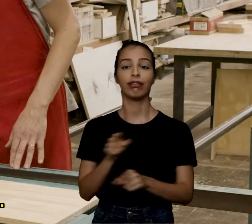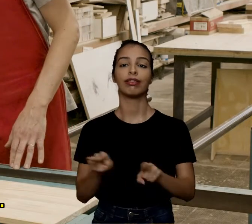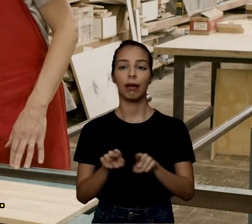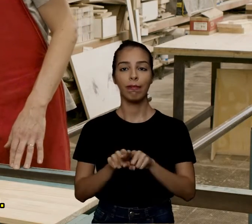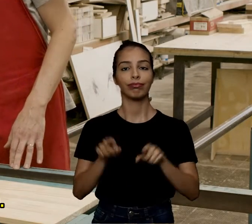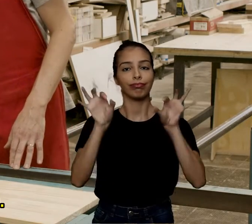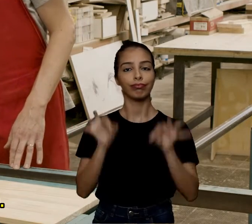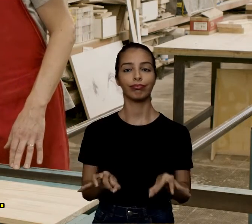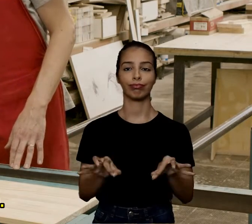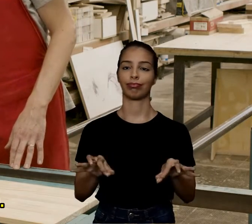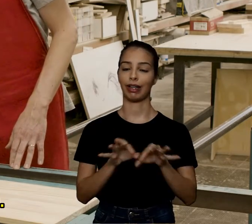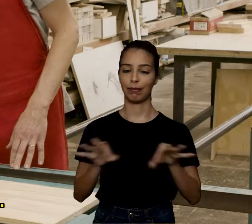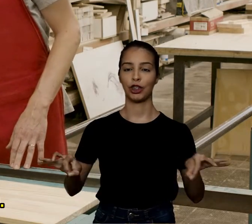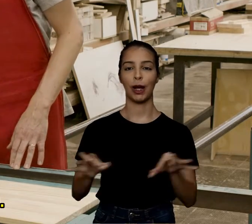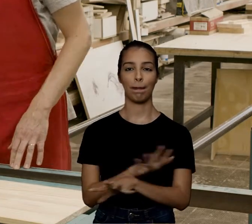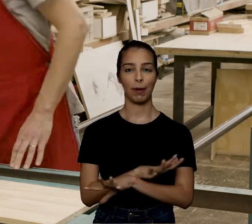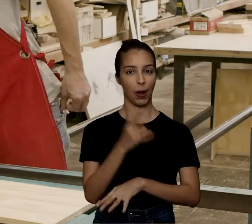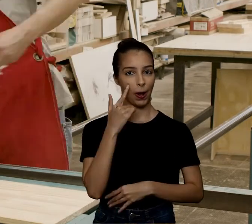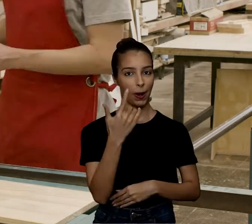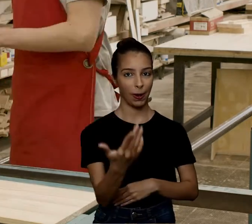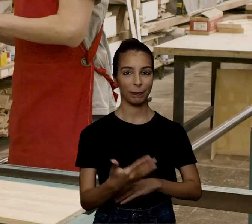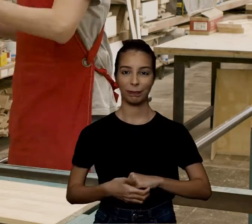vou finalizar ela na medida.